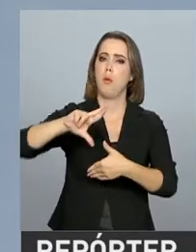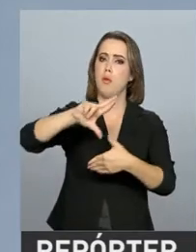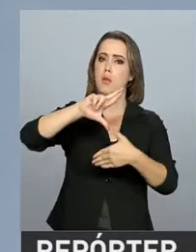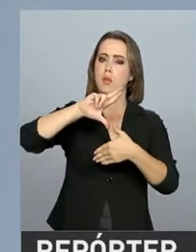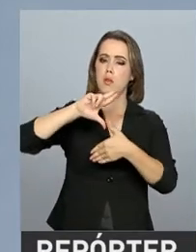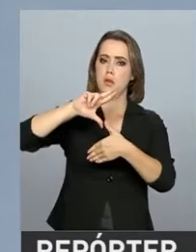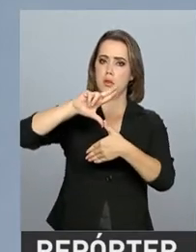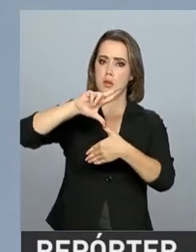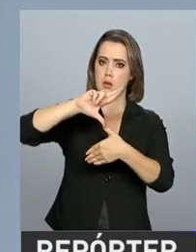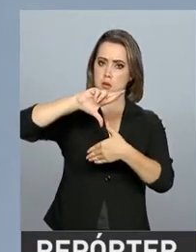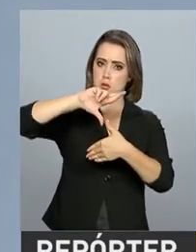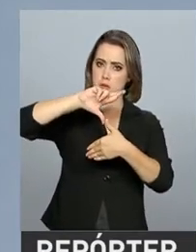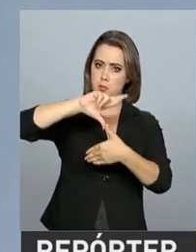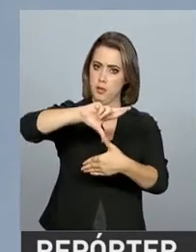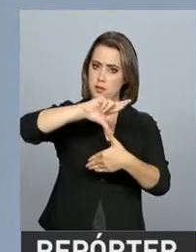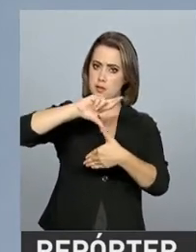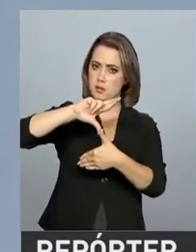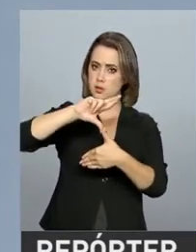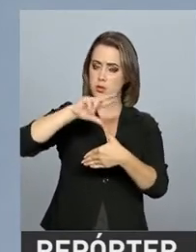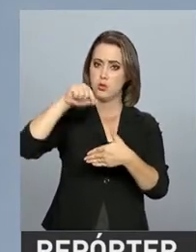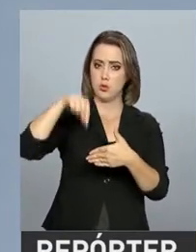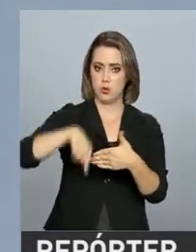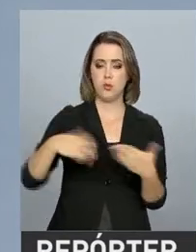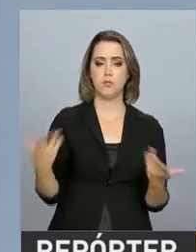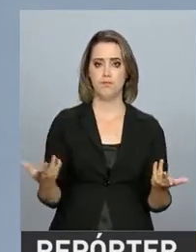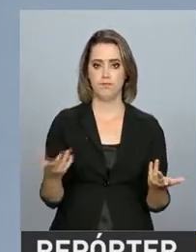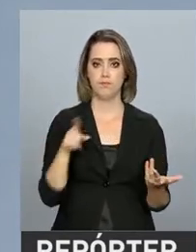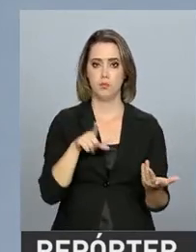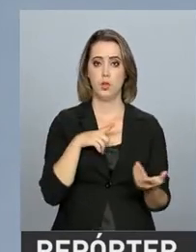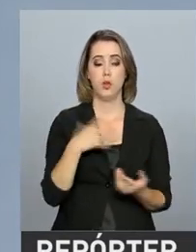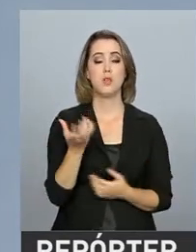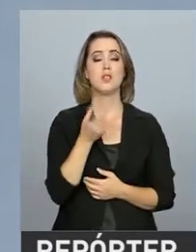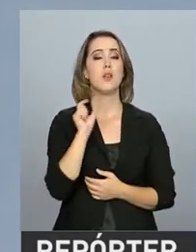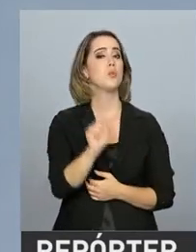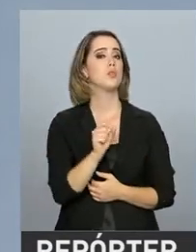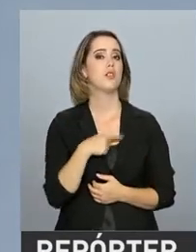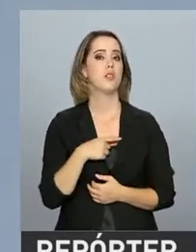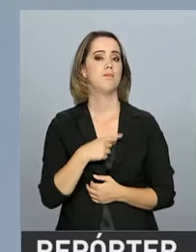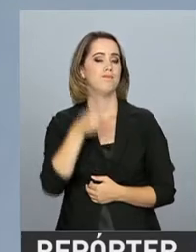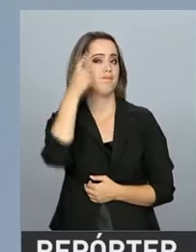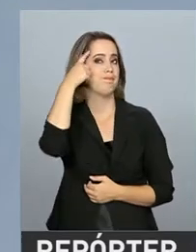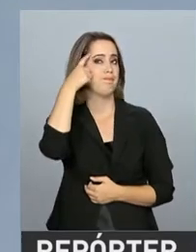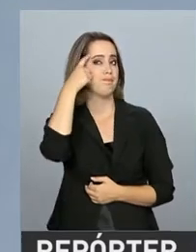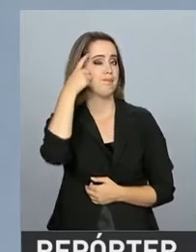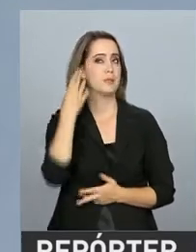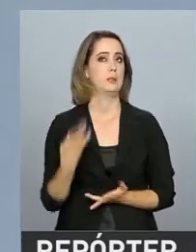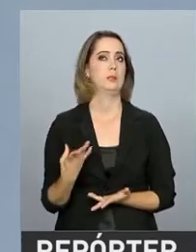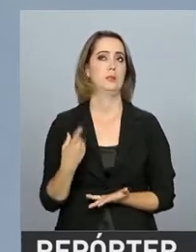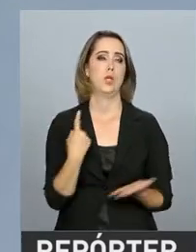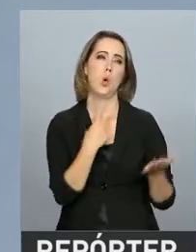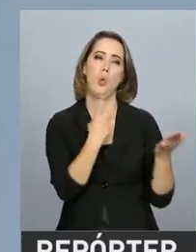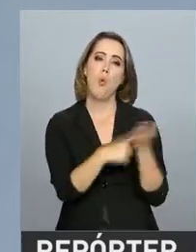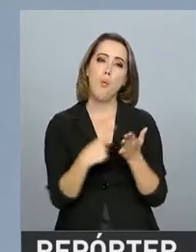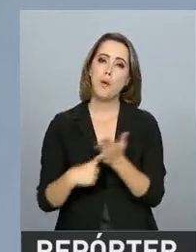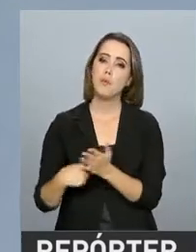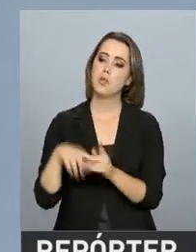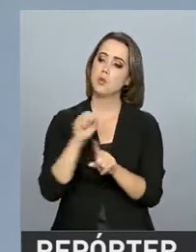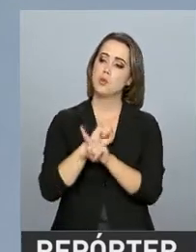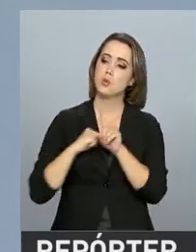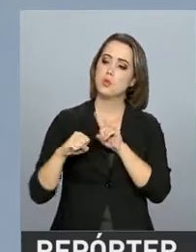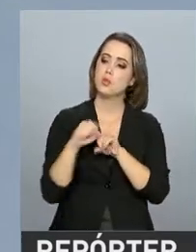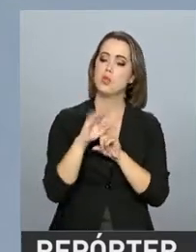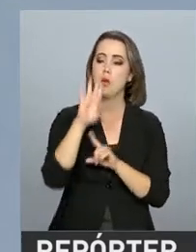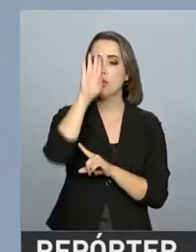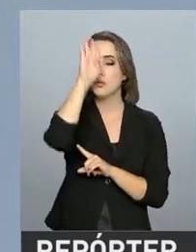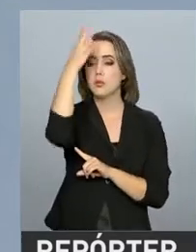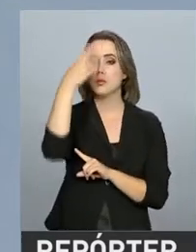Nós queremos realmente primeiro refletir junto e pensar uma agenda social com as